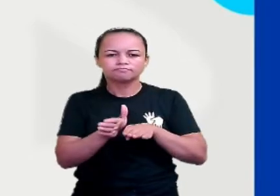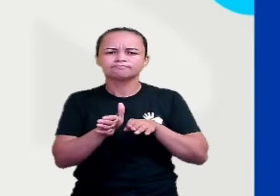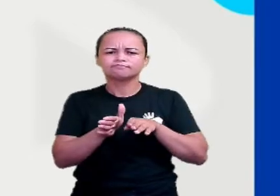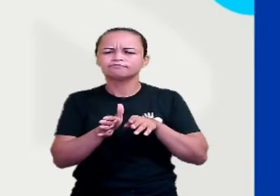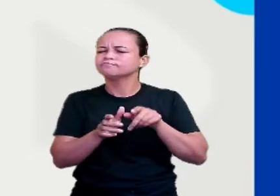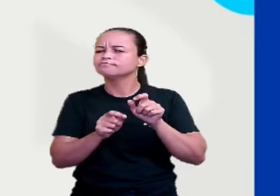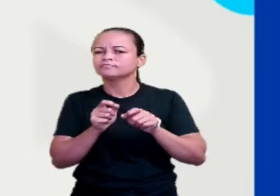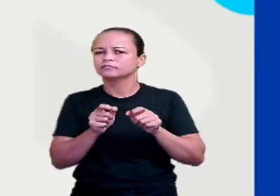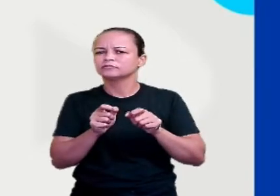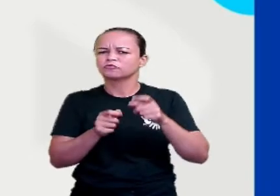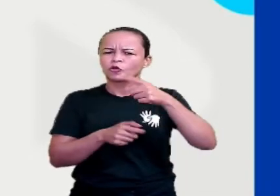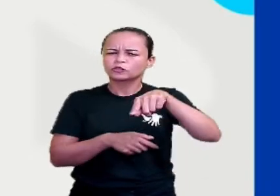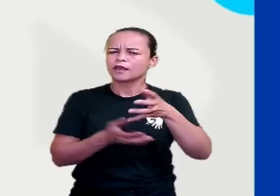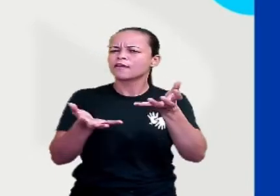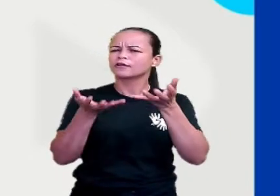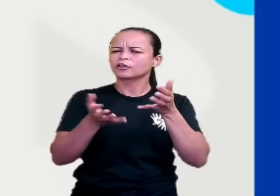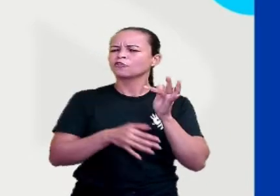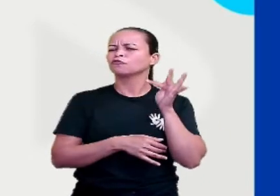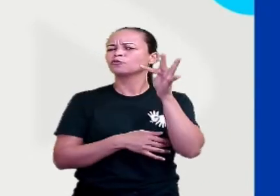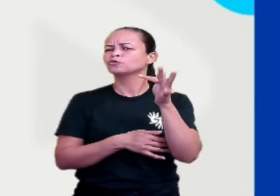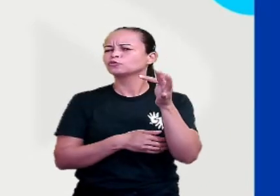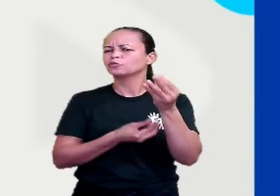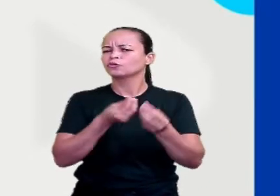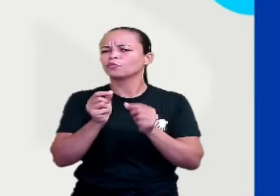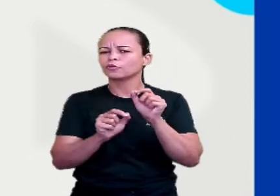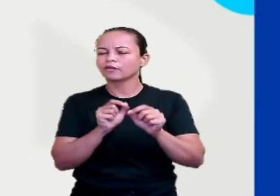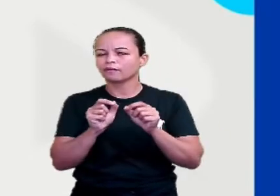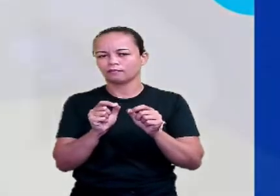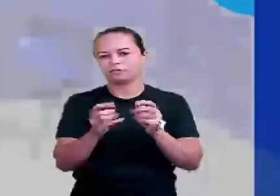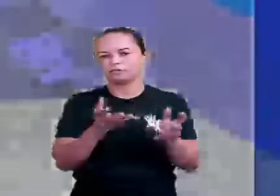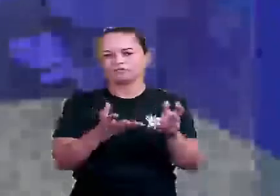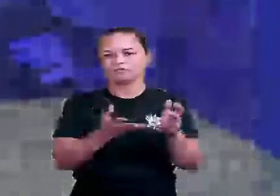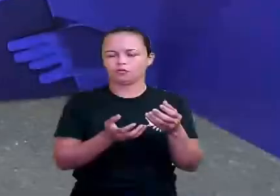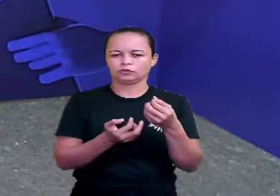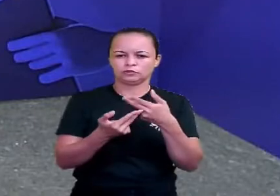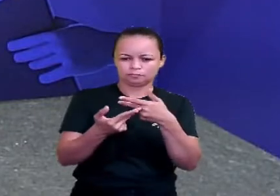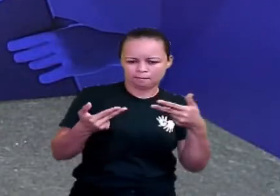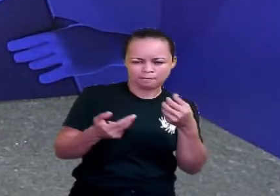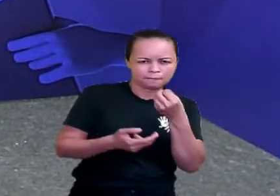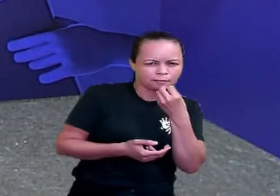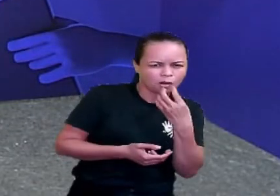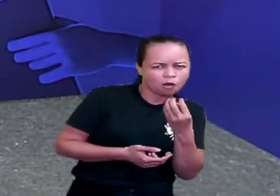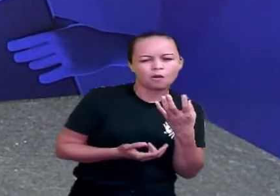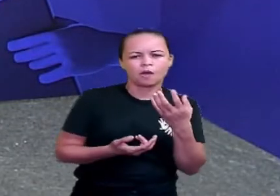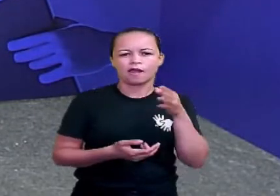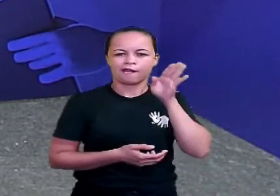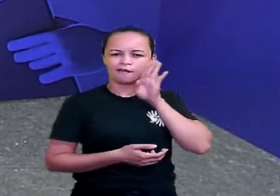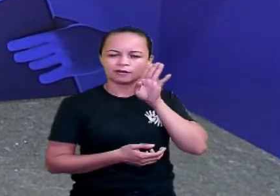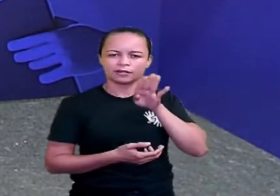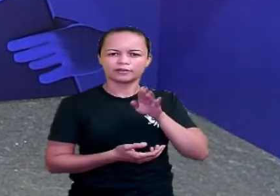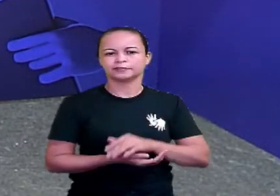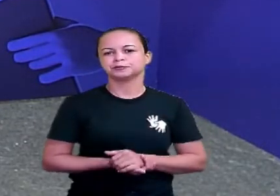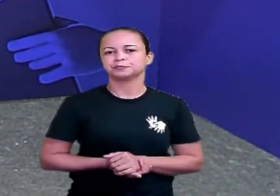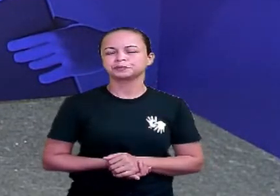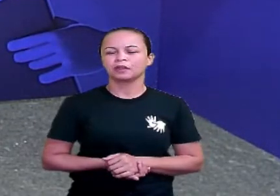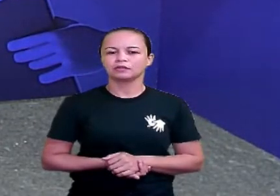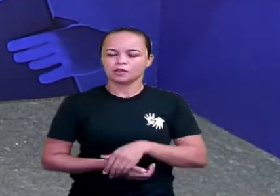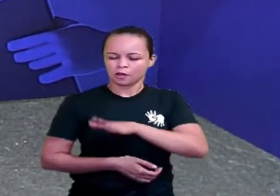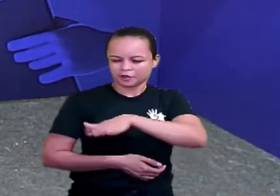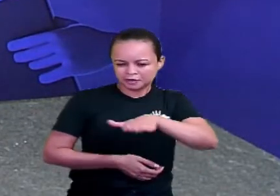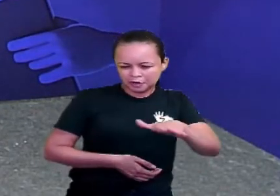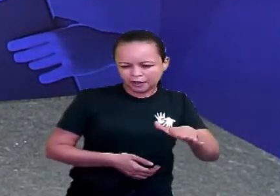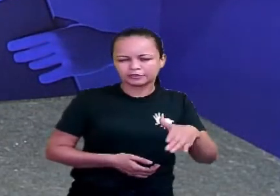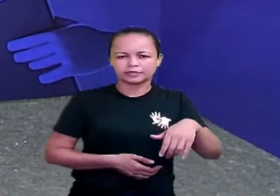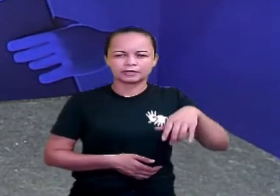seu futuro? Coisas boas, coisas legais? Você quer ser uma criança que aprende bastante,